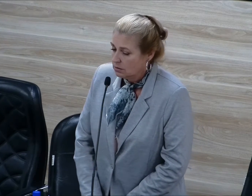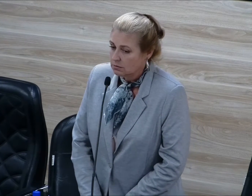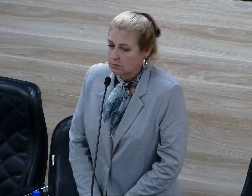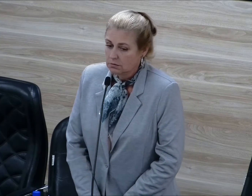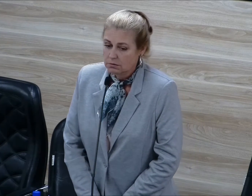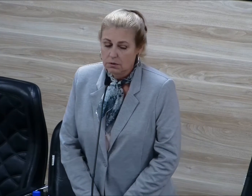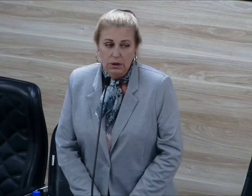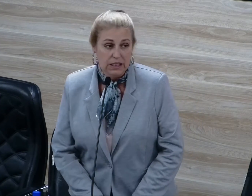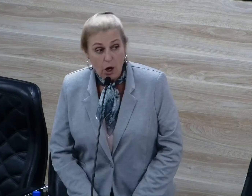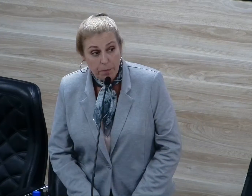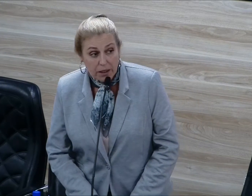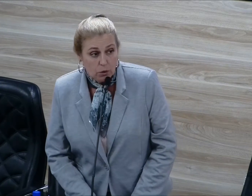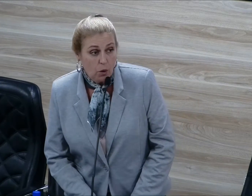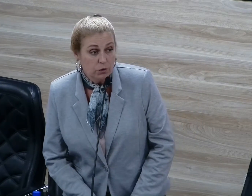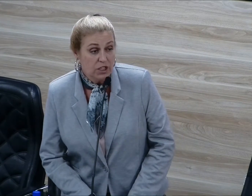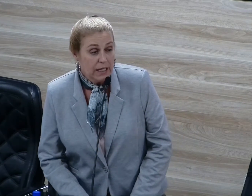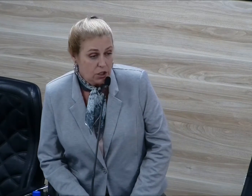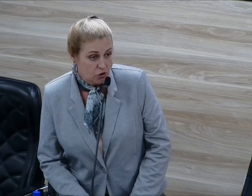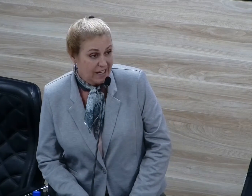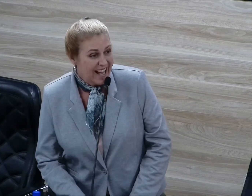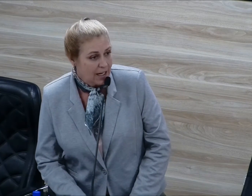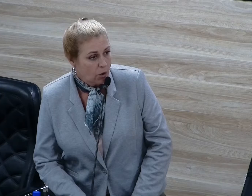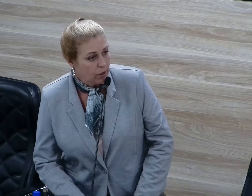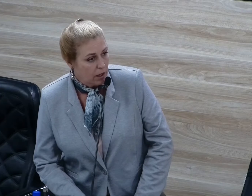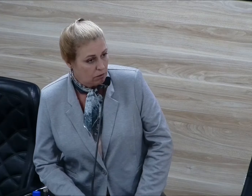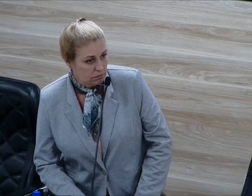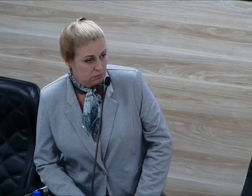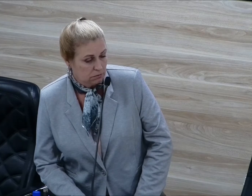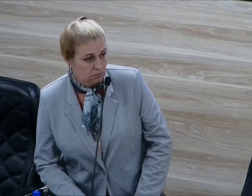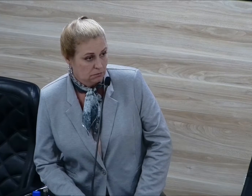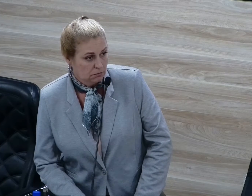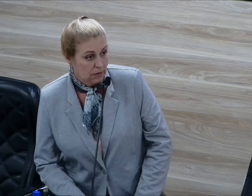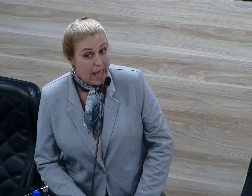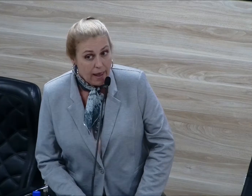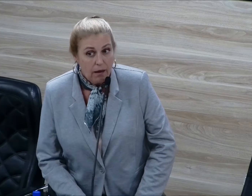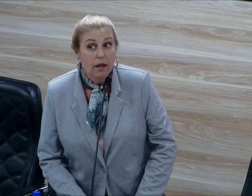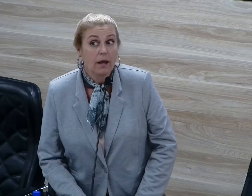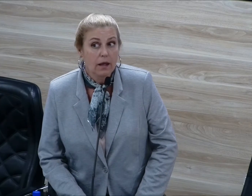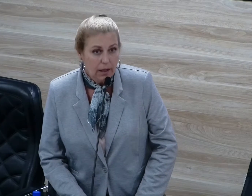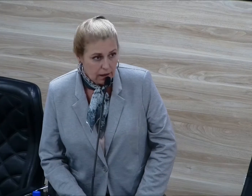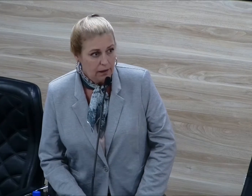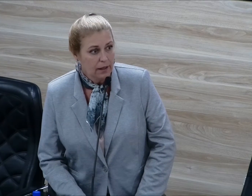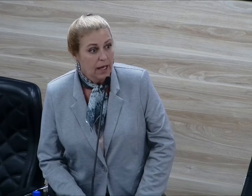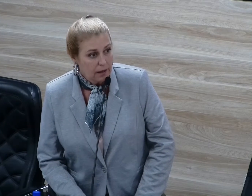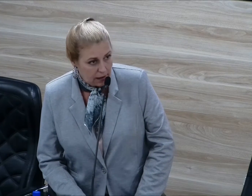quantidade que aumentou de lixo na área rural é